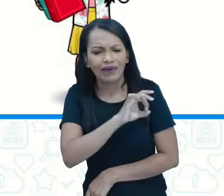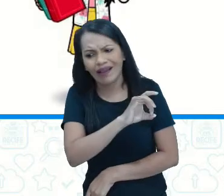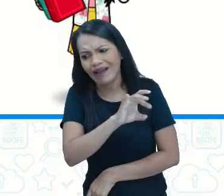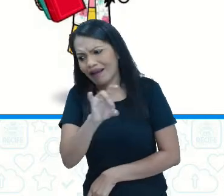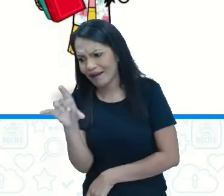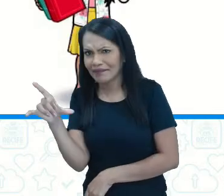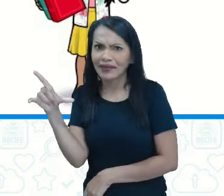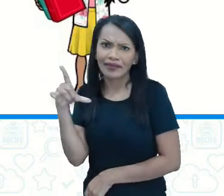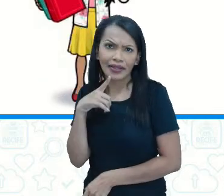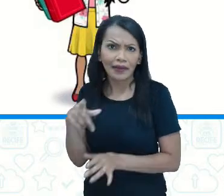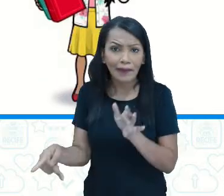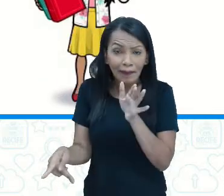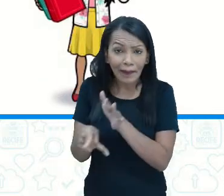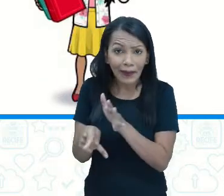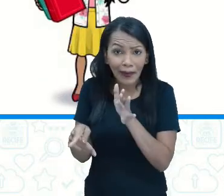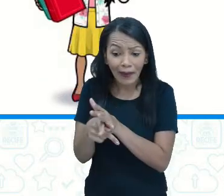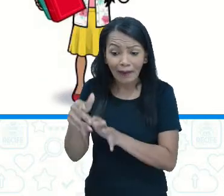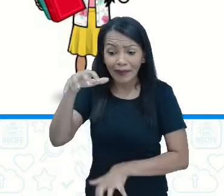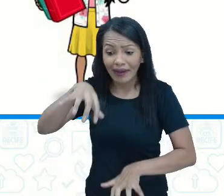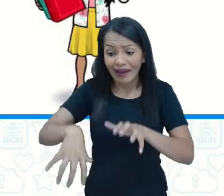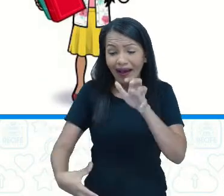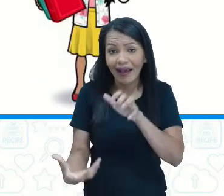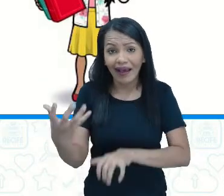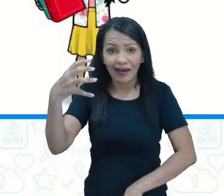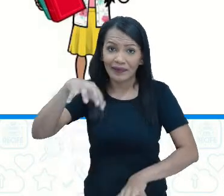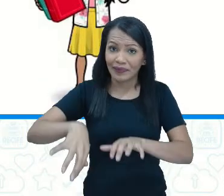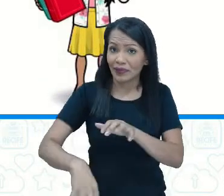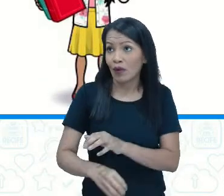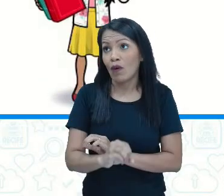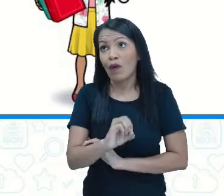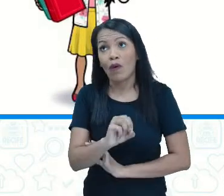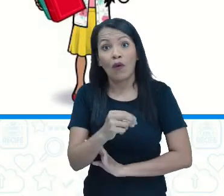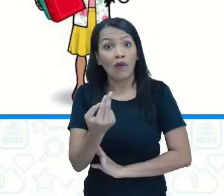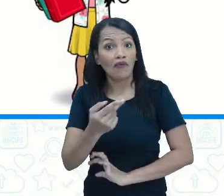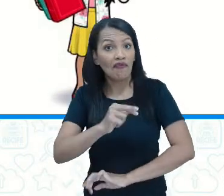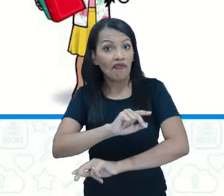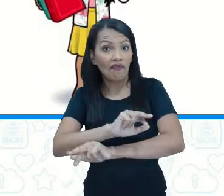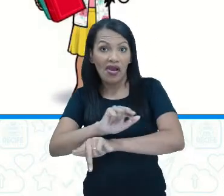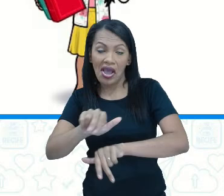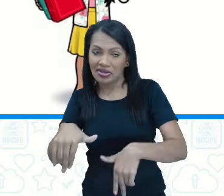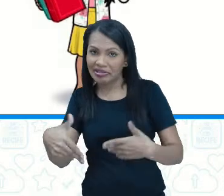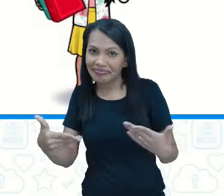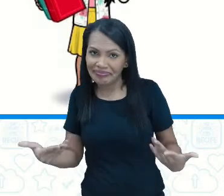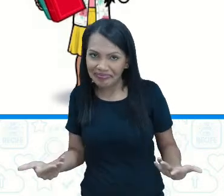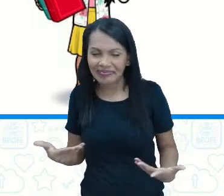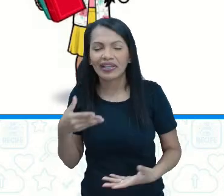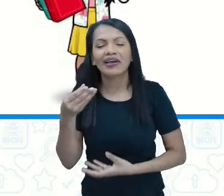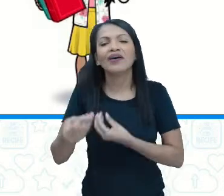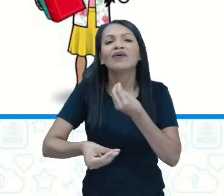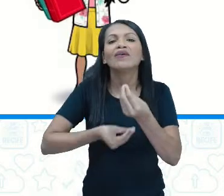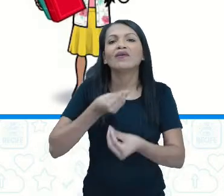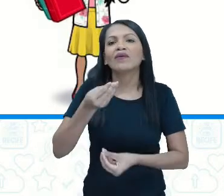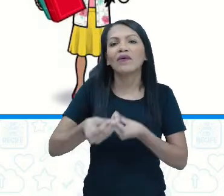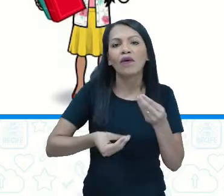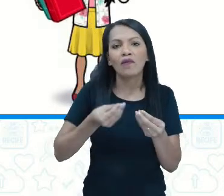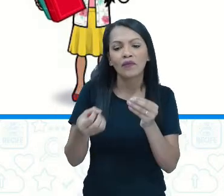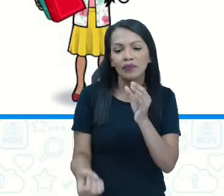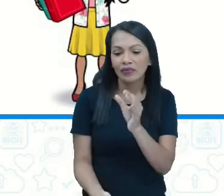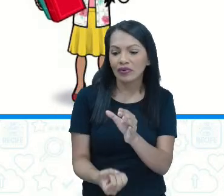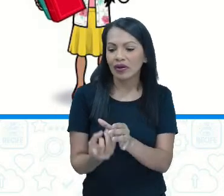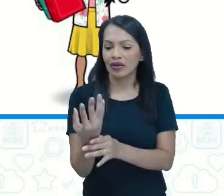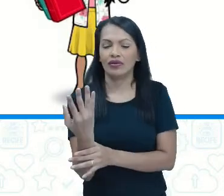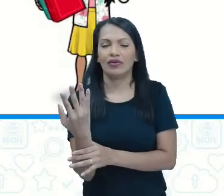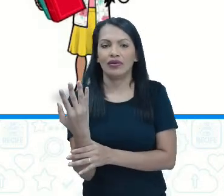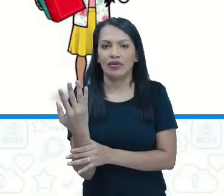região tem a sua lenda ou suas lendas. Como surgiram e como chegaram